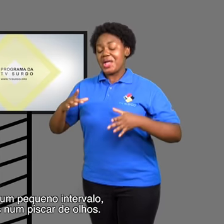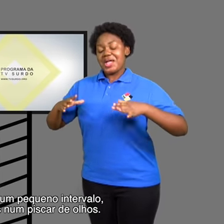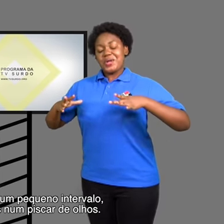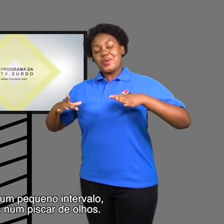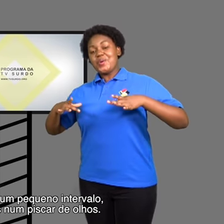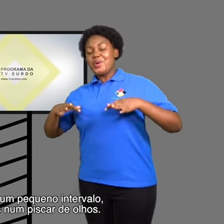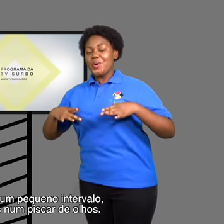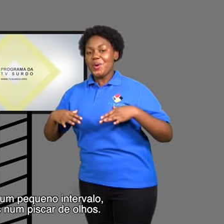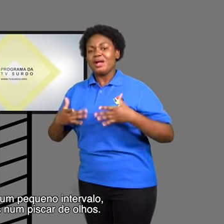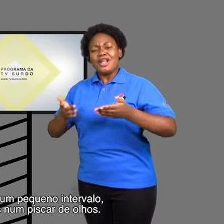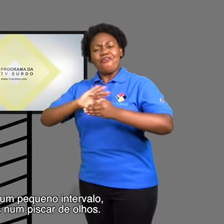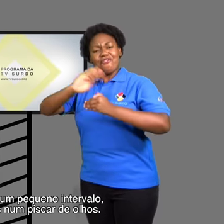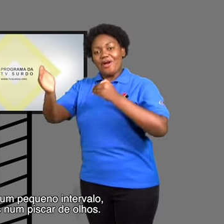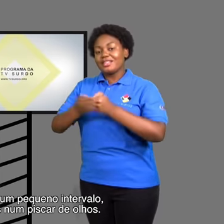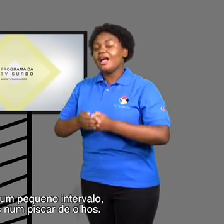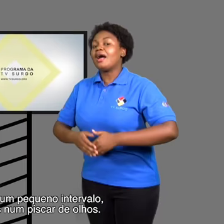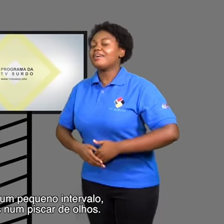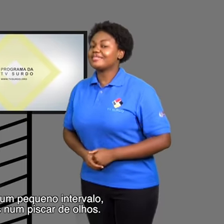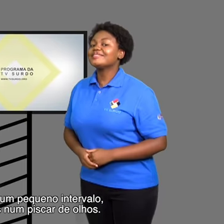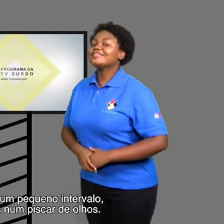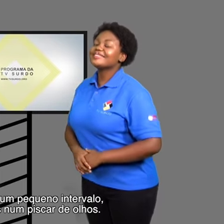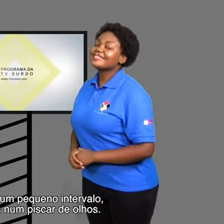intervalo. Voltamos num piscar de olhos.